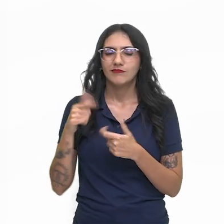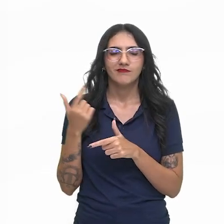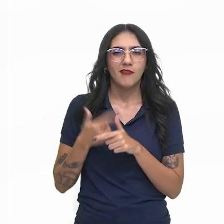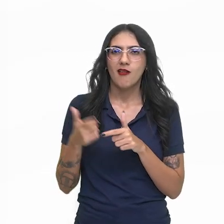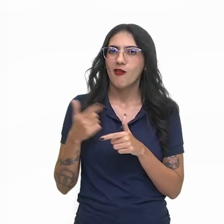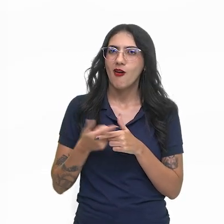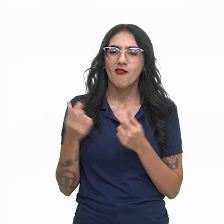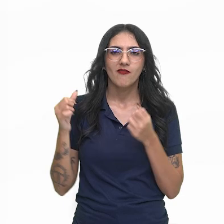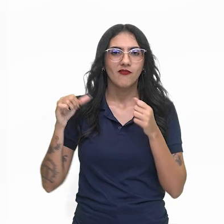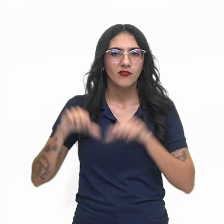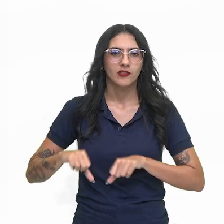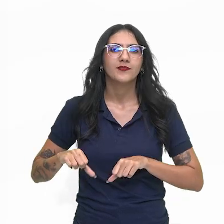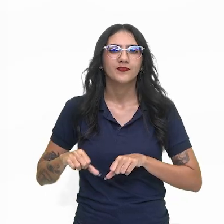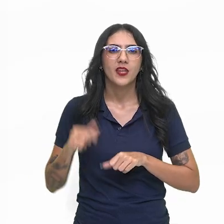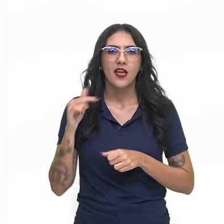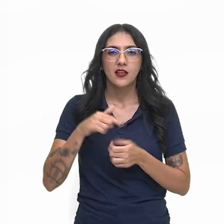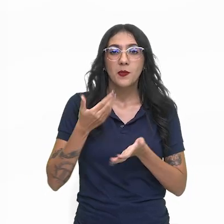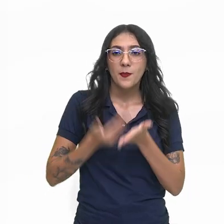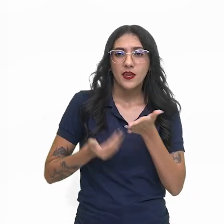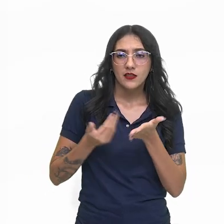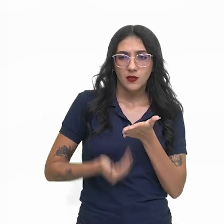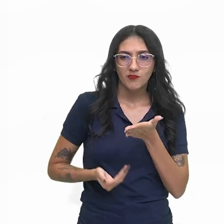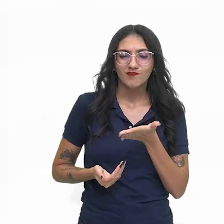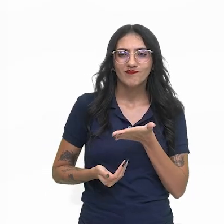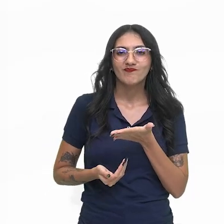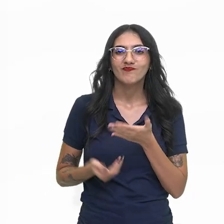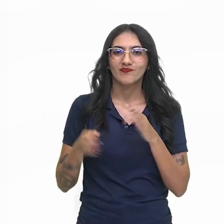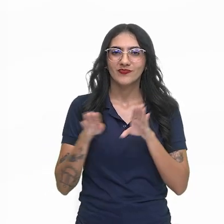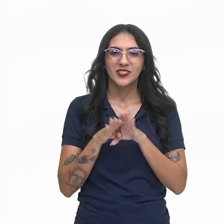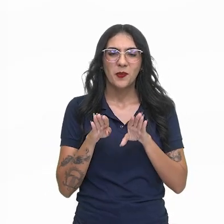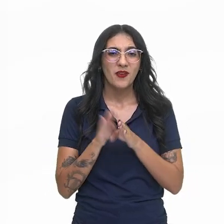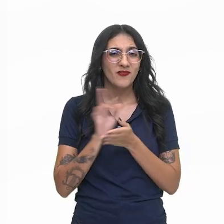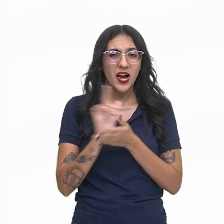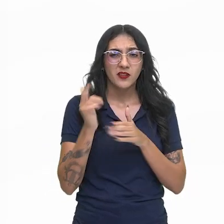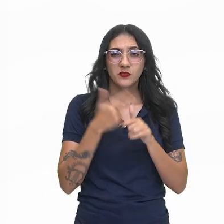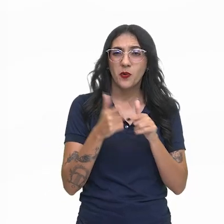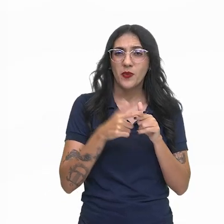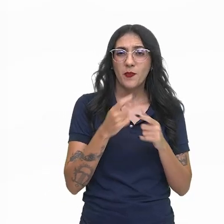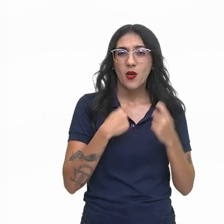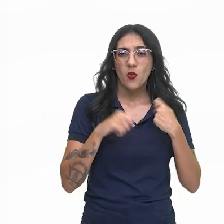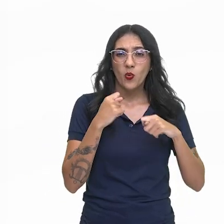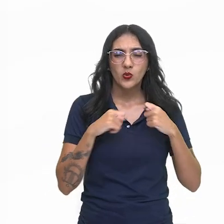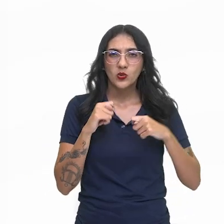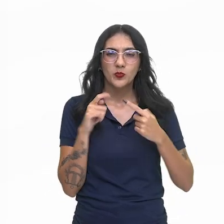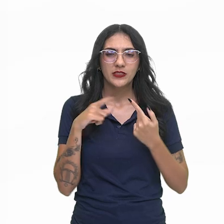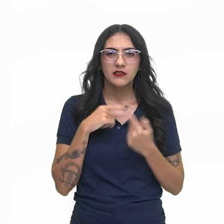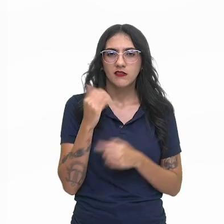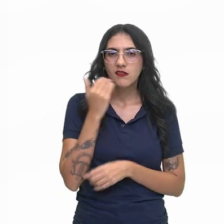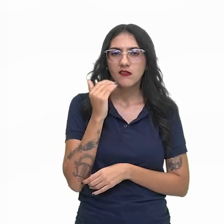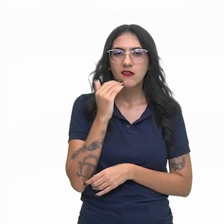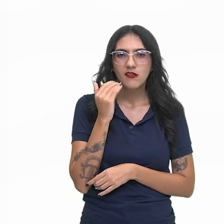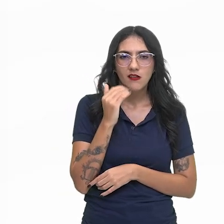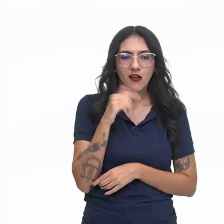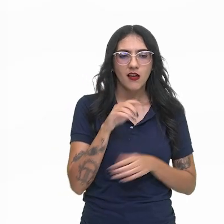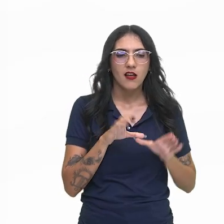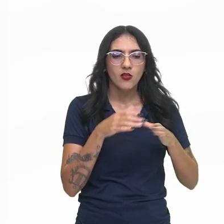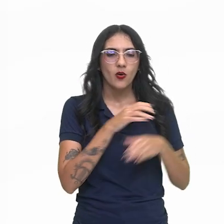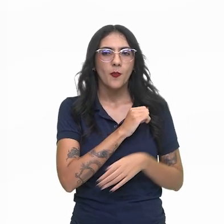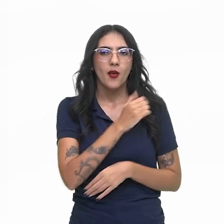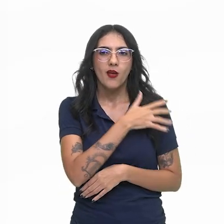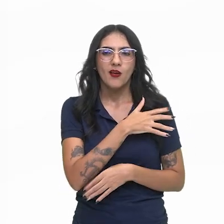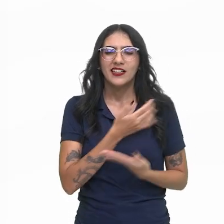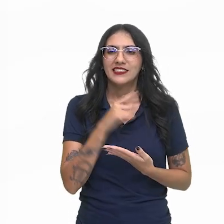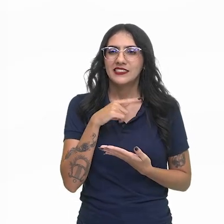fracasso, e a derrota, junto aos problemas econômicos, debilitou os militares, que